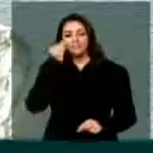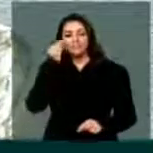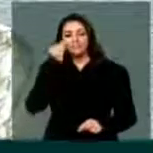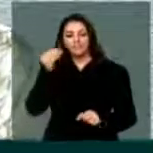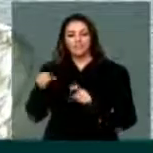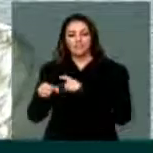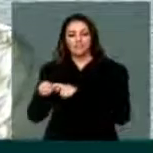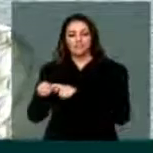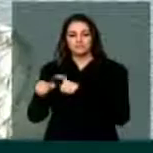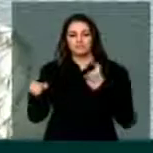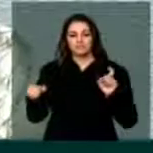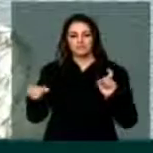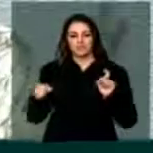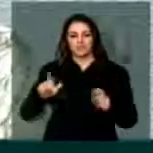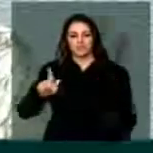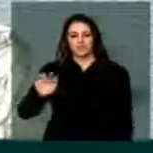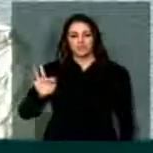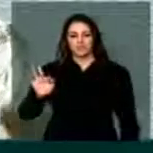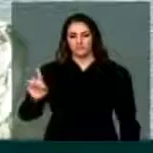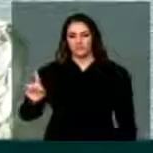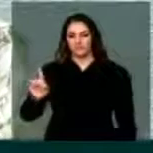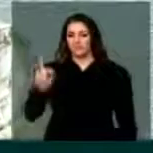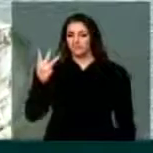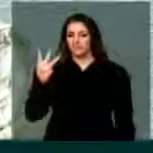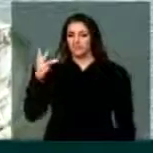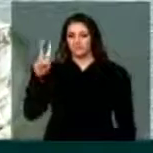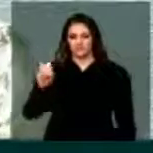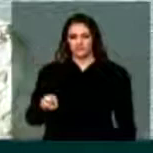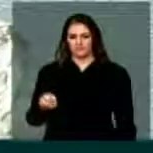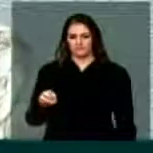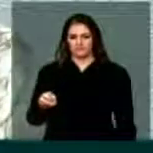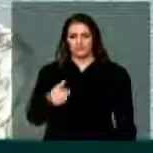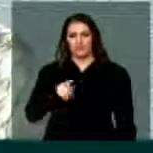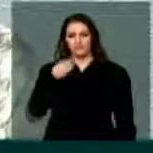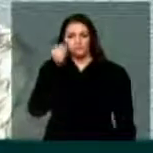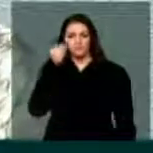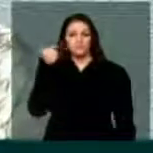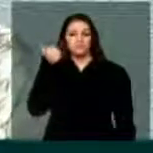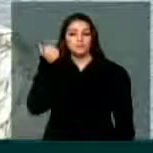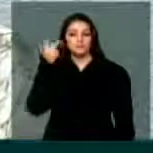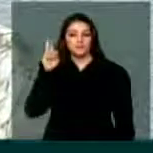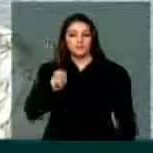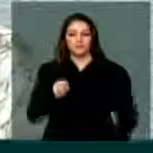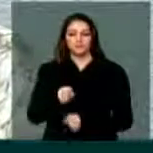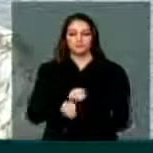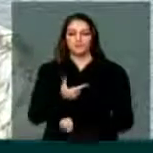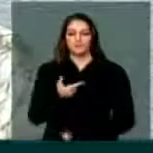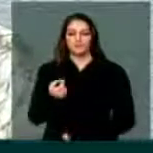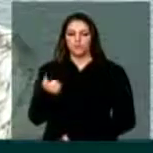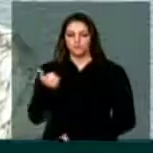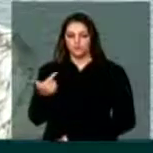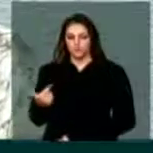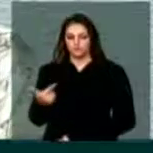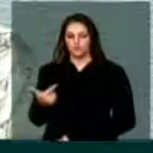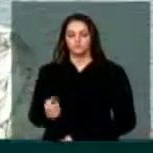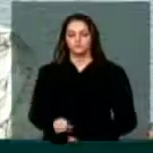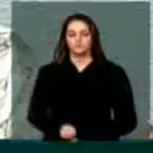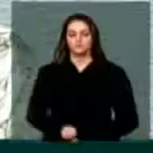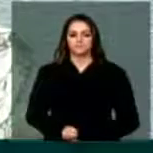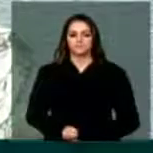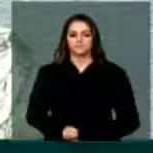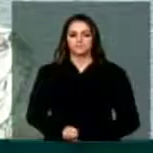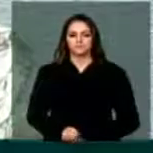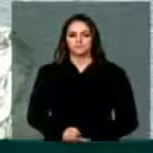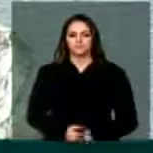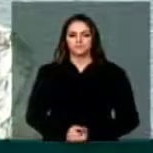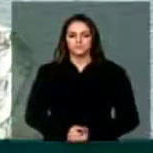desligar da GFD 3 vezes. A primeira vez foi em 2012.